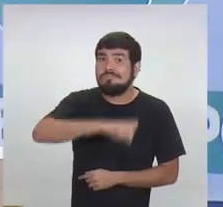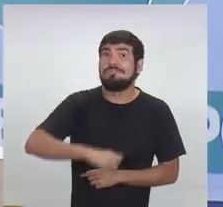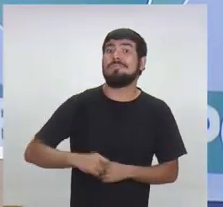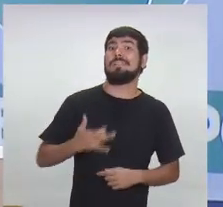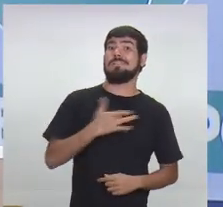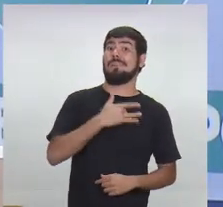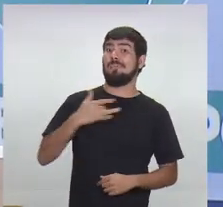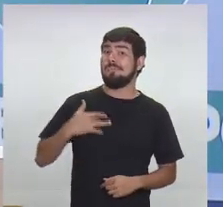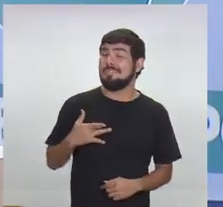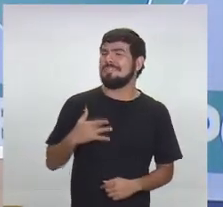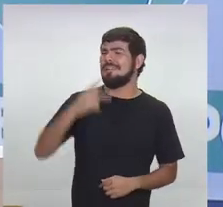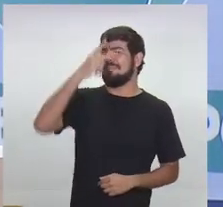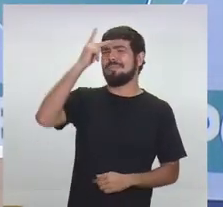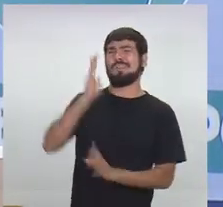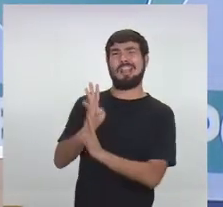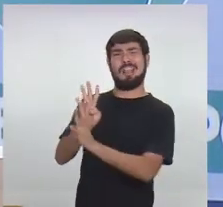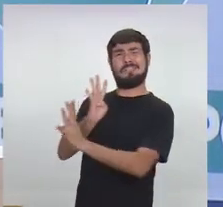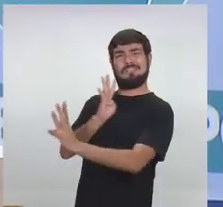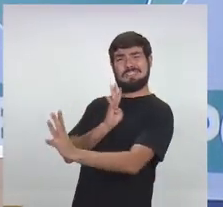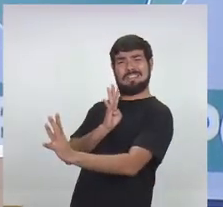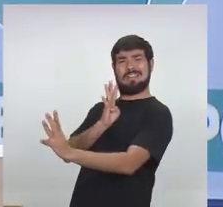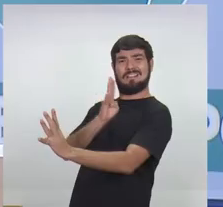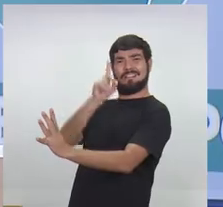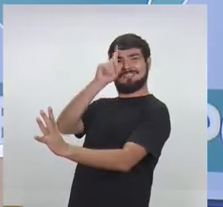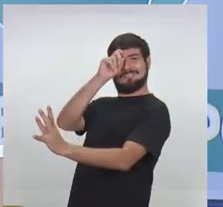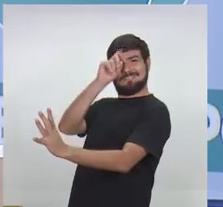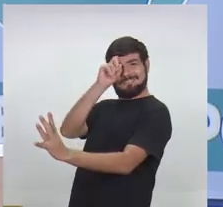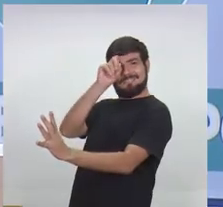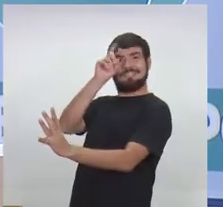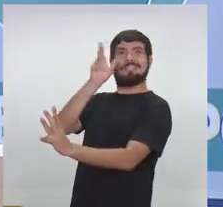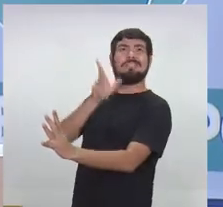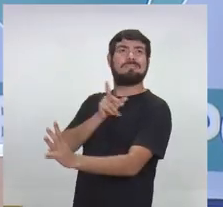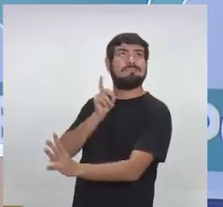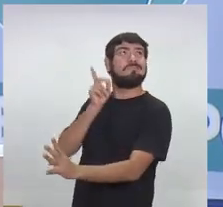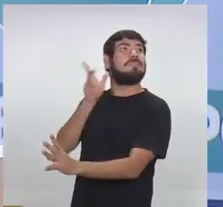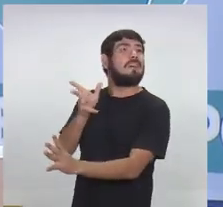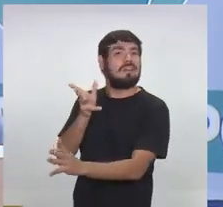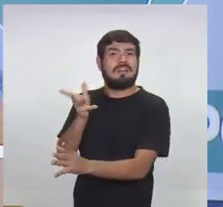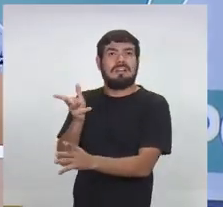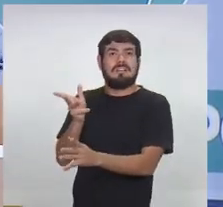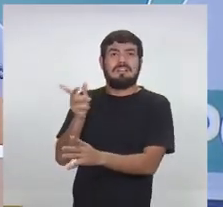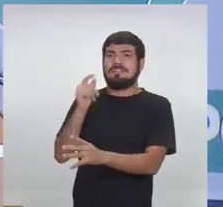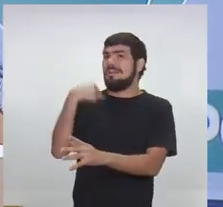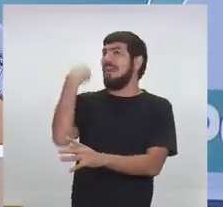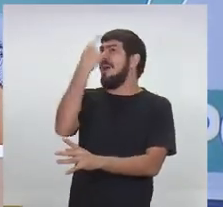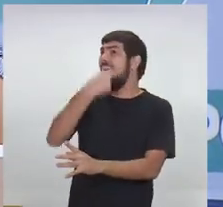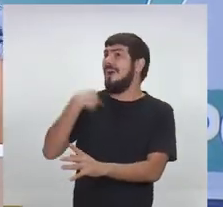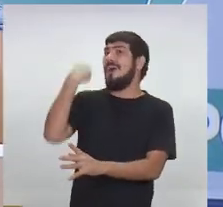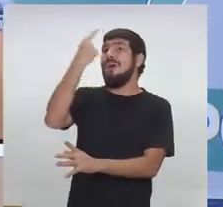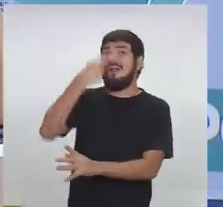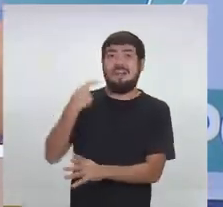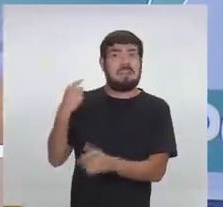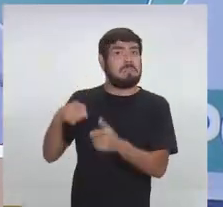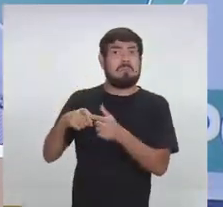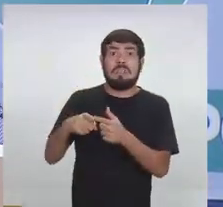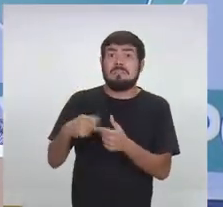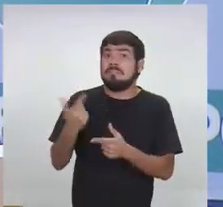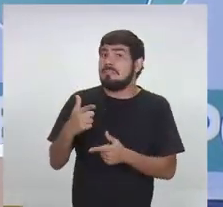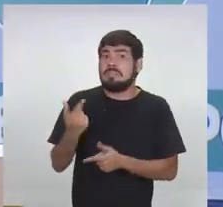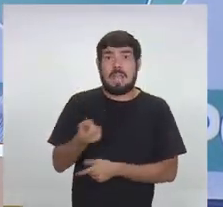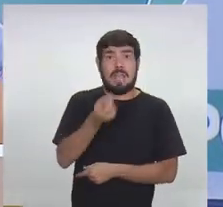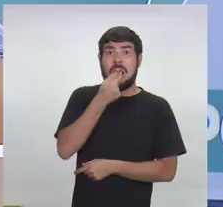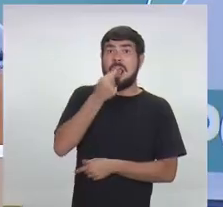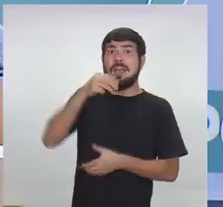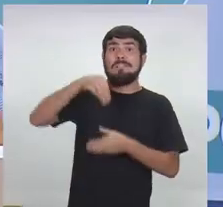à saúde pessoas na fila pessoas plantões que são feitos pelos médicos sem medicamentos nos hospitais